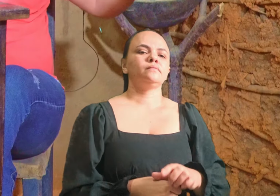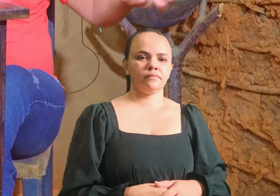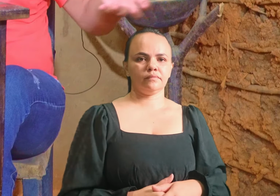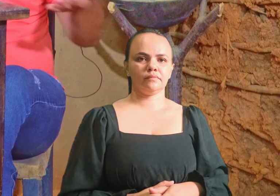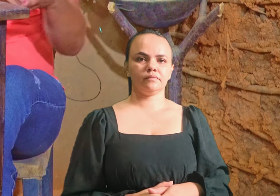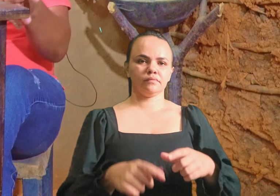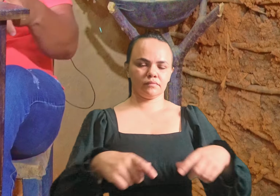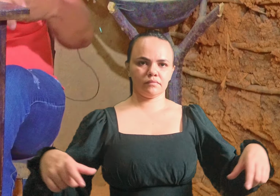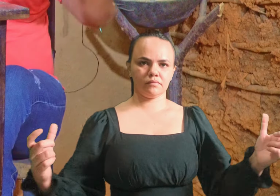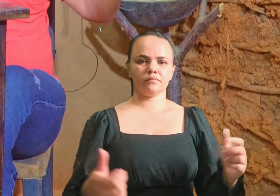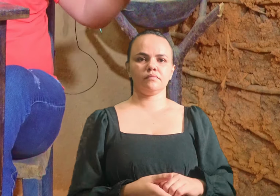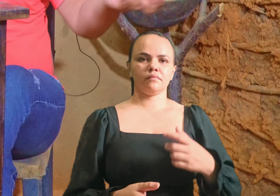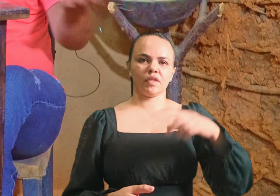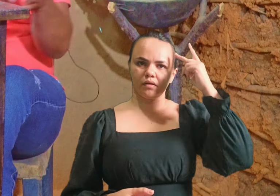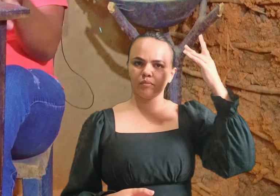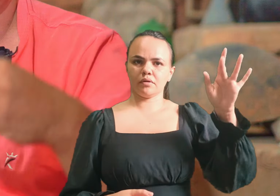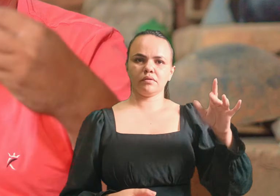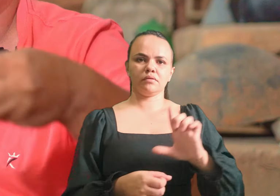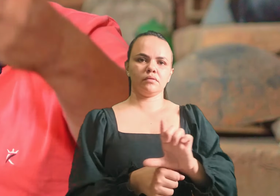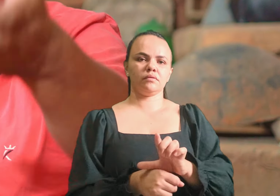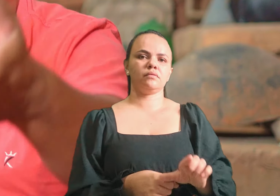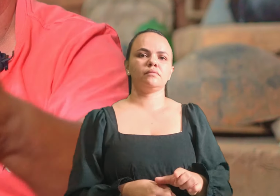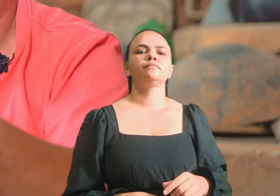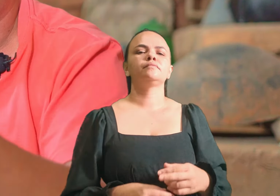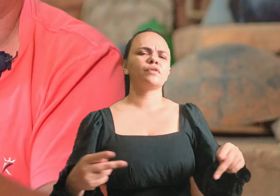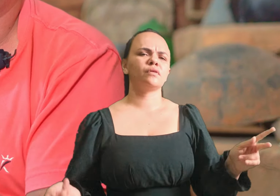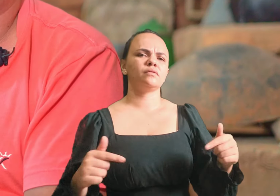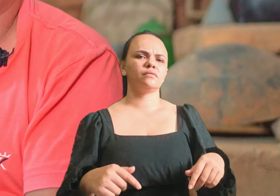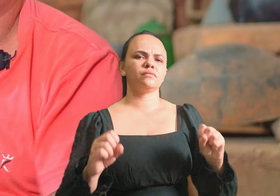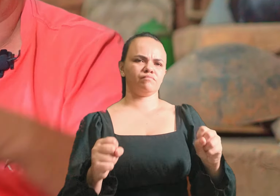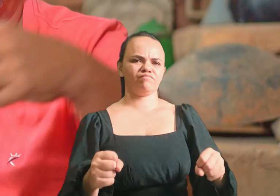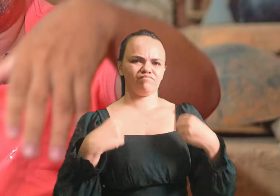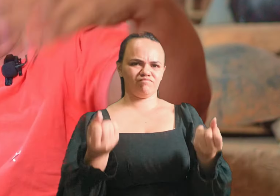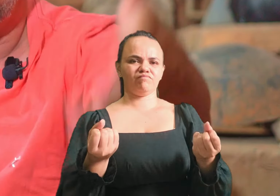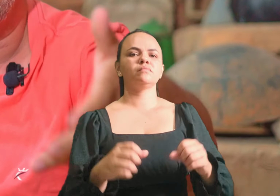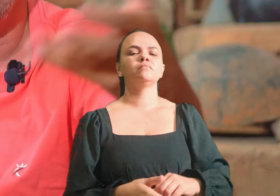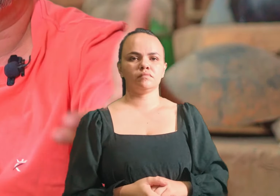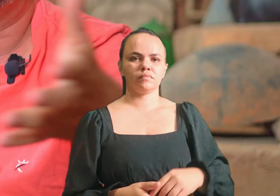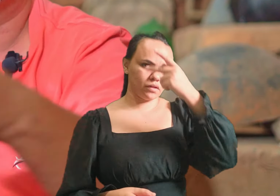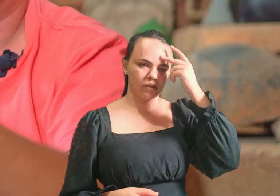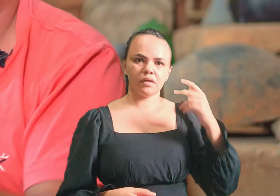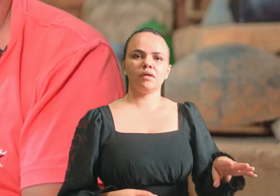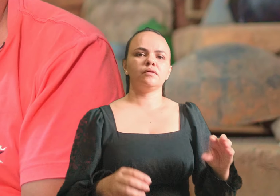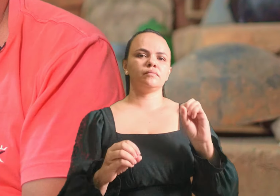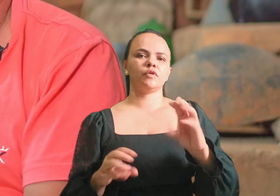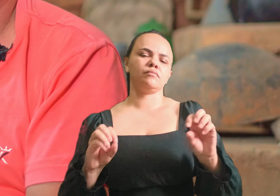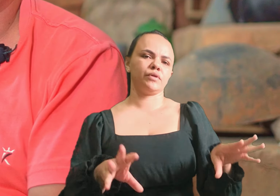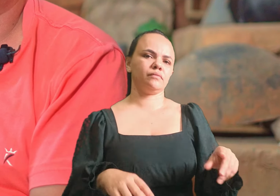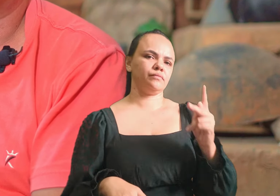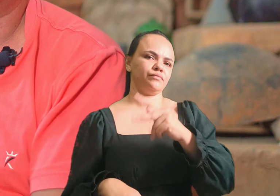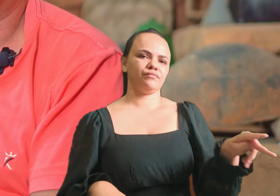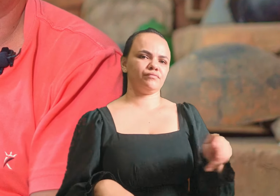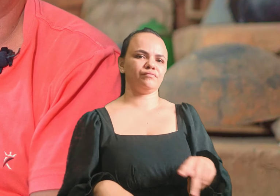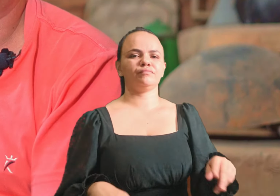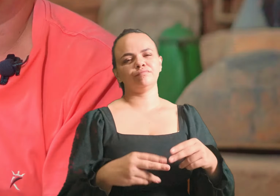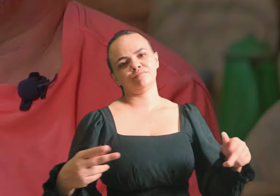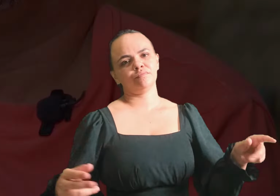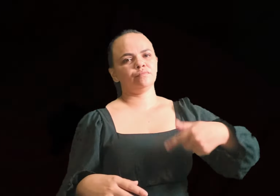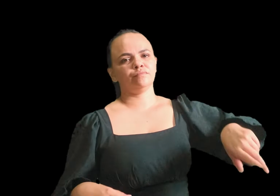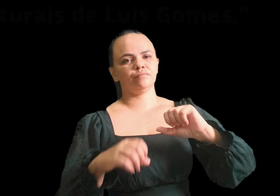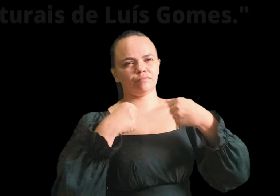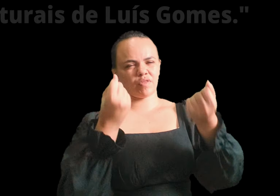acho que as gestões os gestores Nós temos que nos esforçar os intelectuais educadores e tudo mais temos nos esforçar